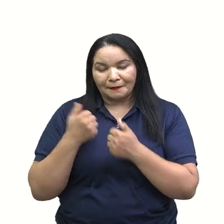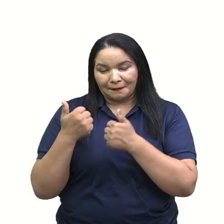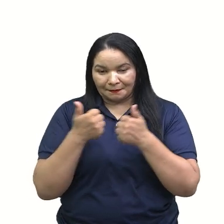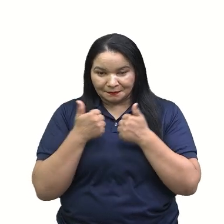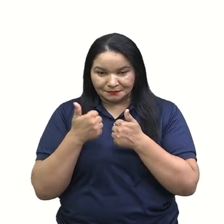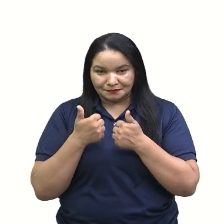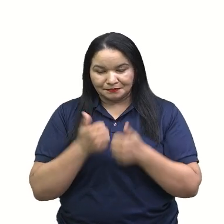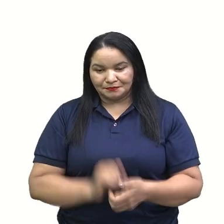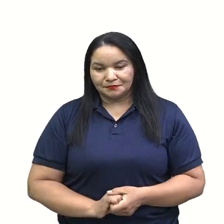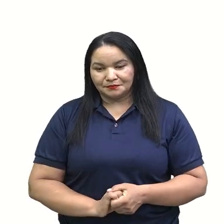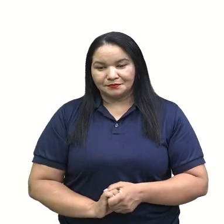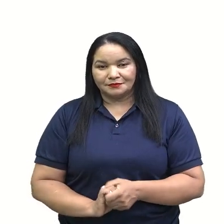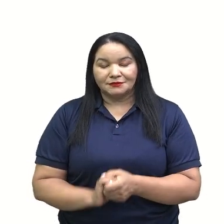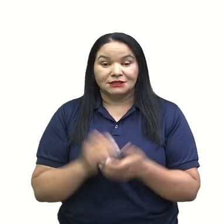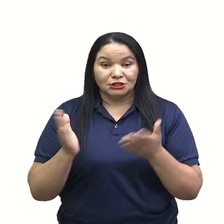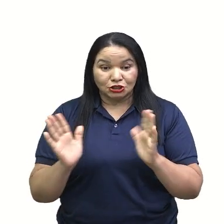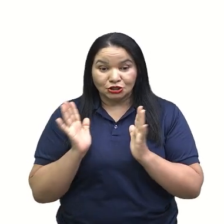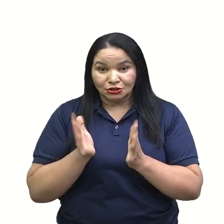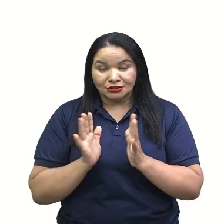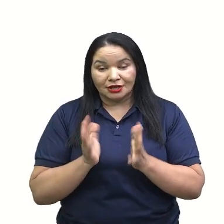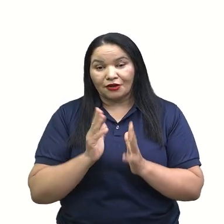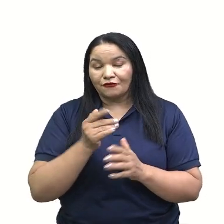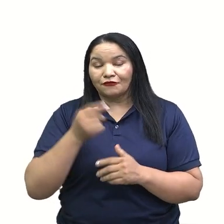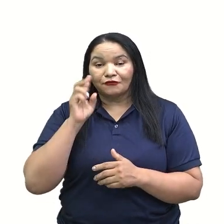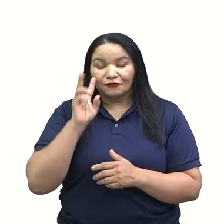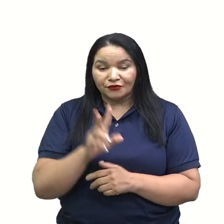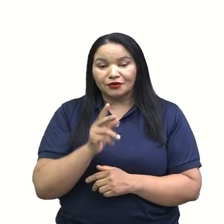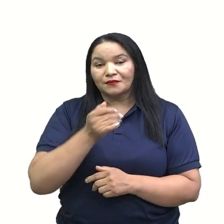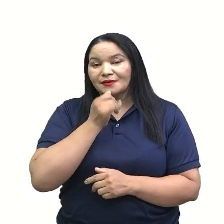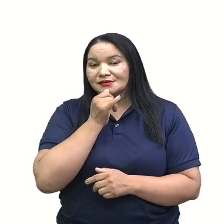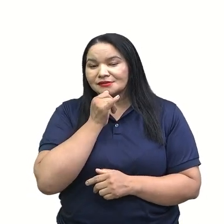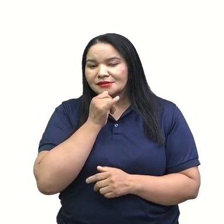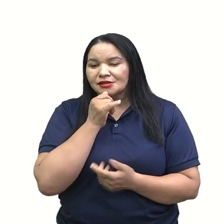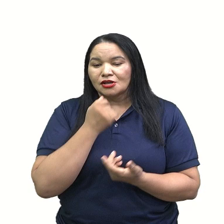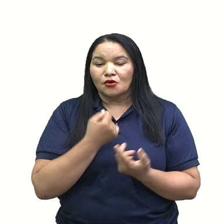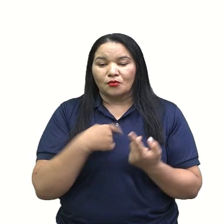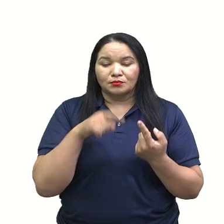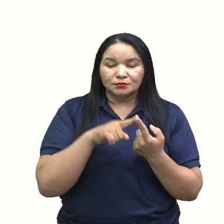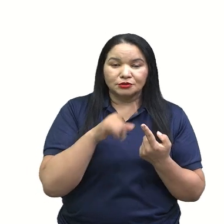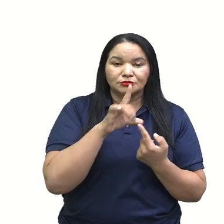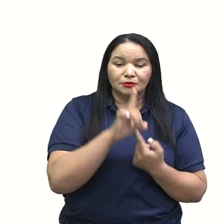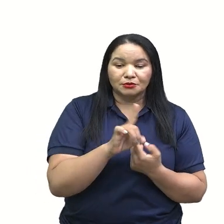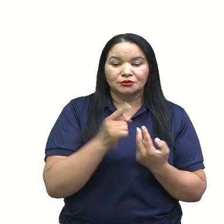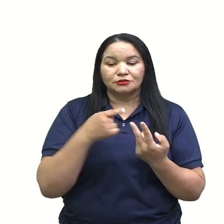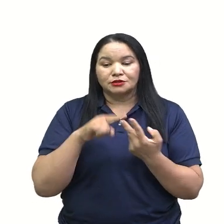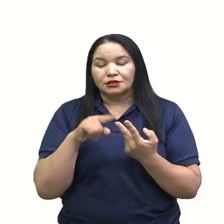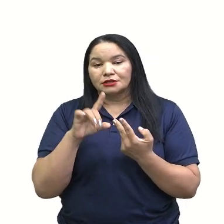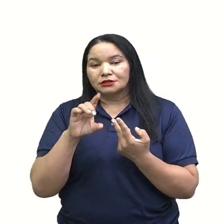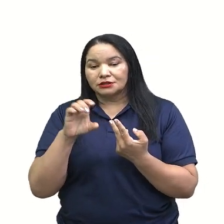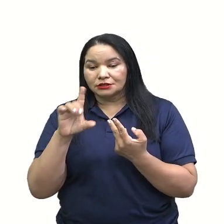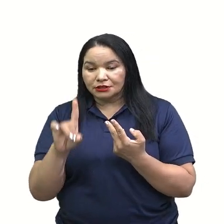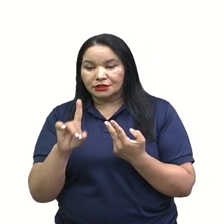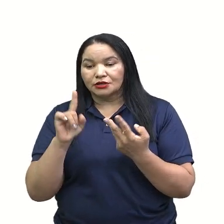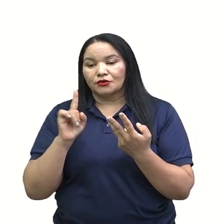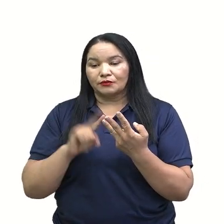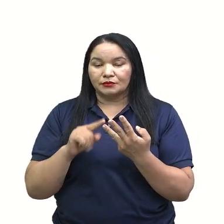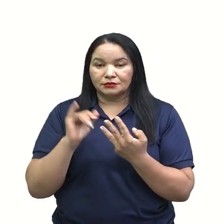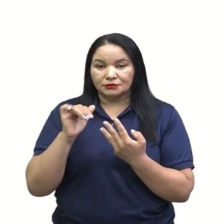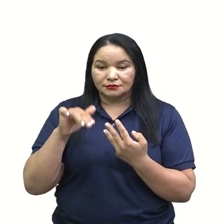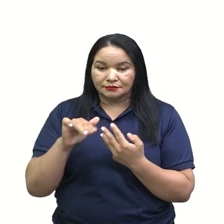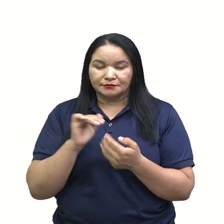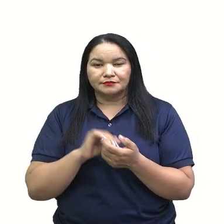nós aqui falamos, né, vimos na prática aí o exemplo de domínio, contradomínio e imagem, vamos avançar agora e vamos